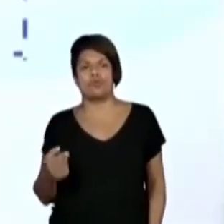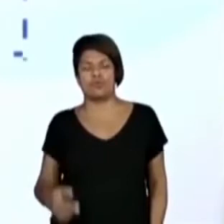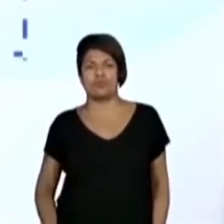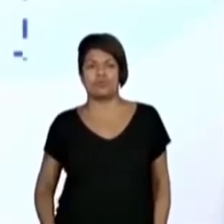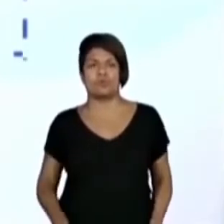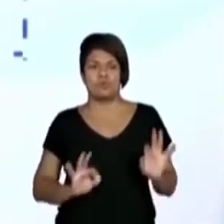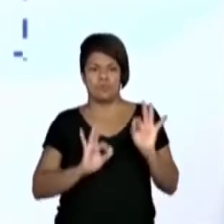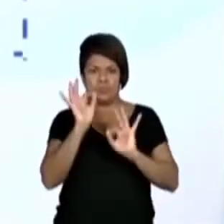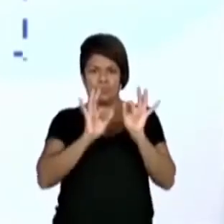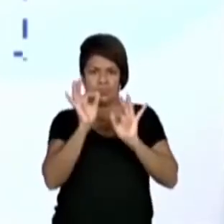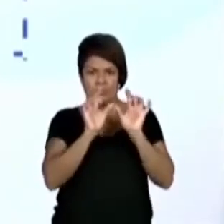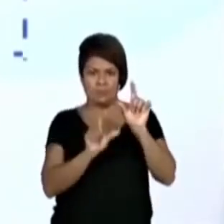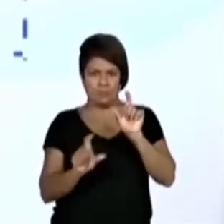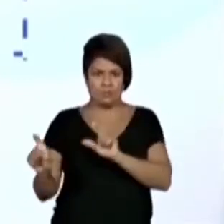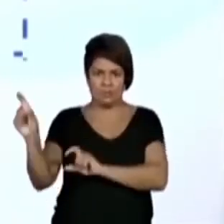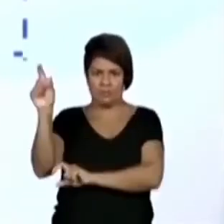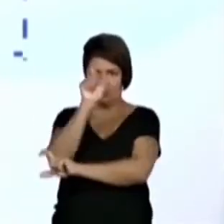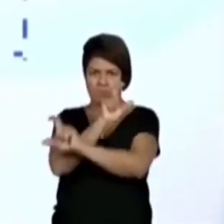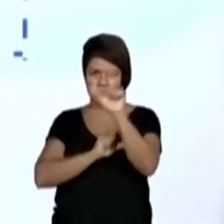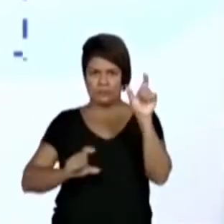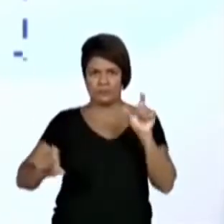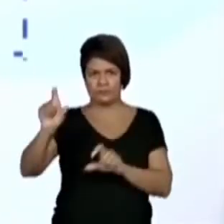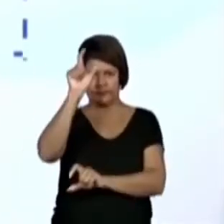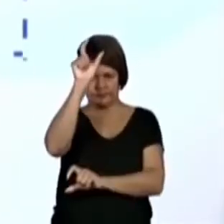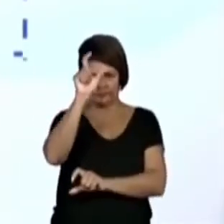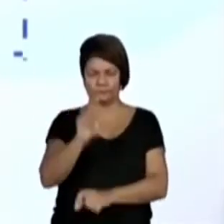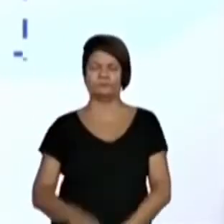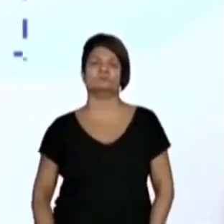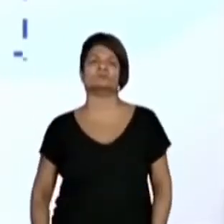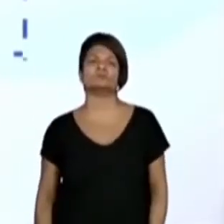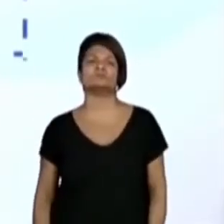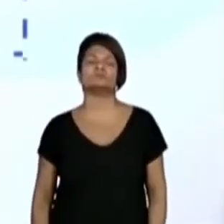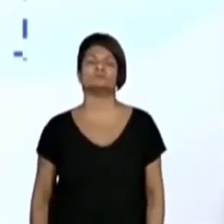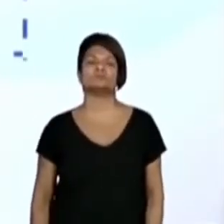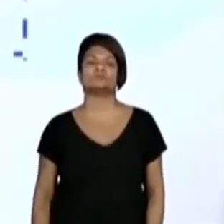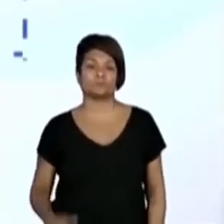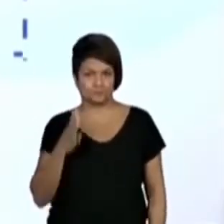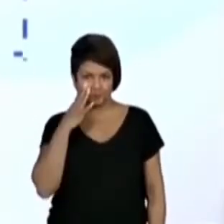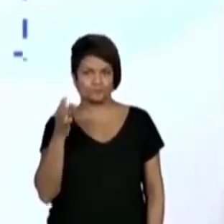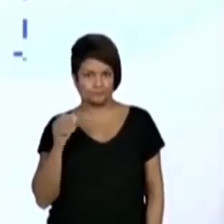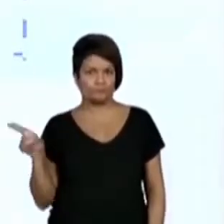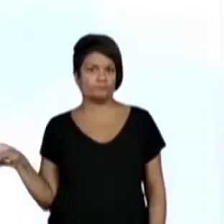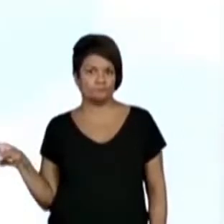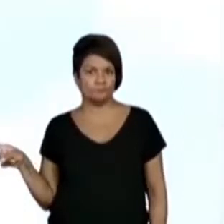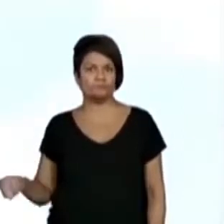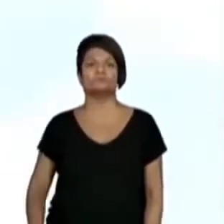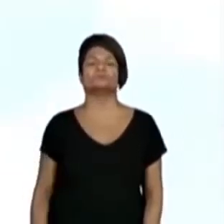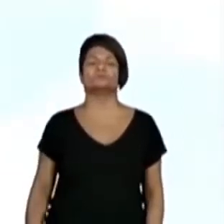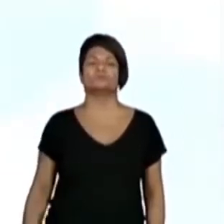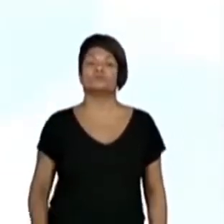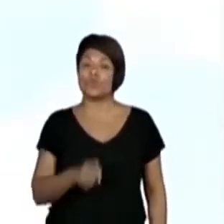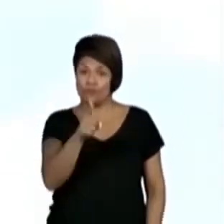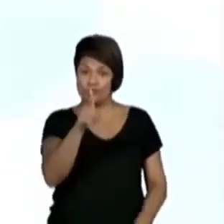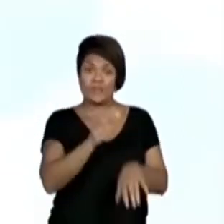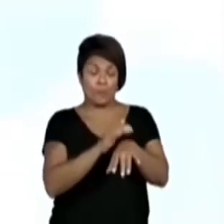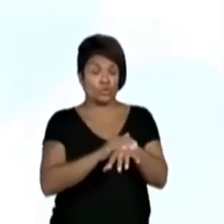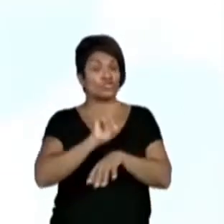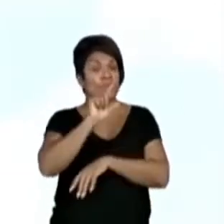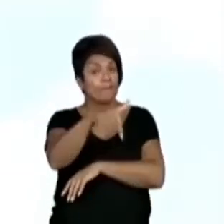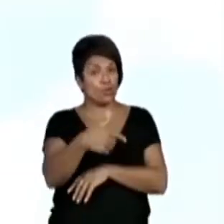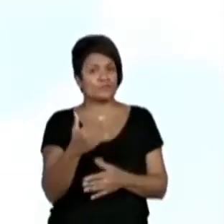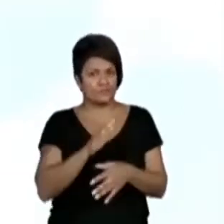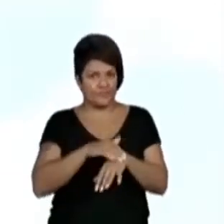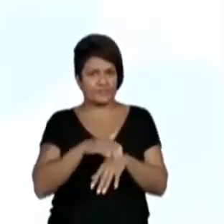vai se organizar na tela. Ela vai subir para o topo. Atenção, eu vou organizar e você pode fazer isso